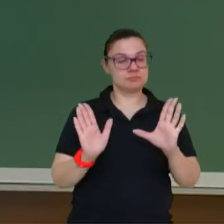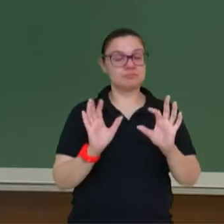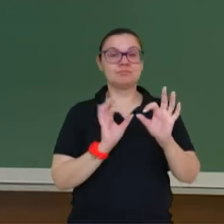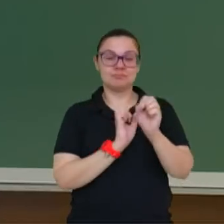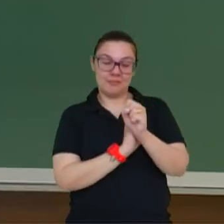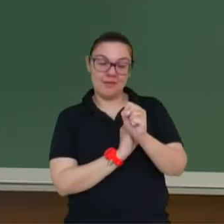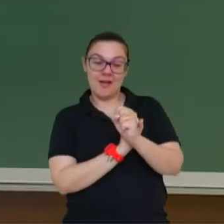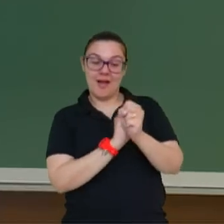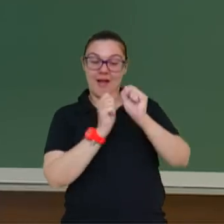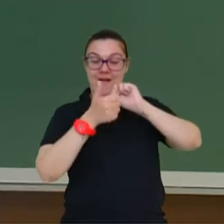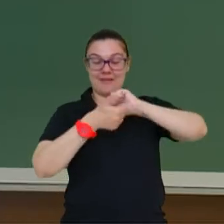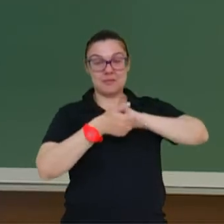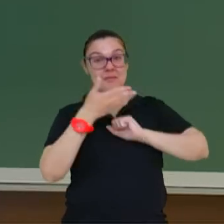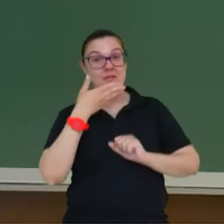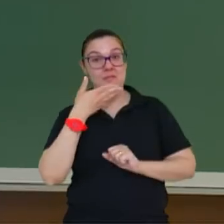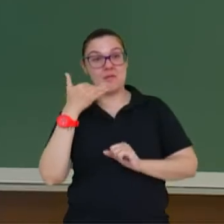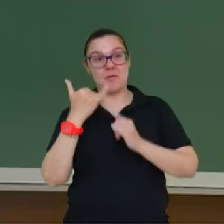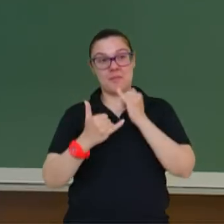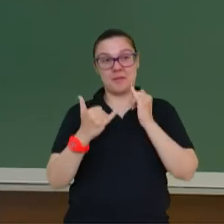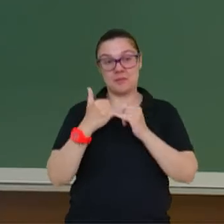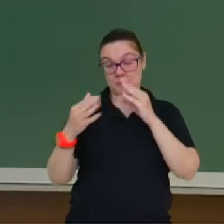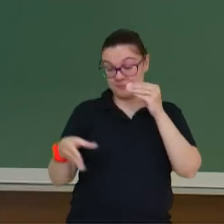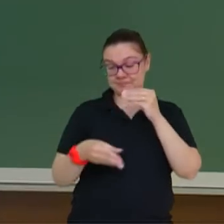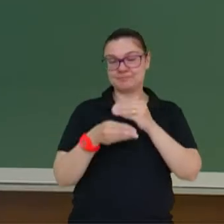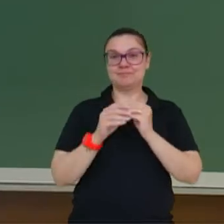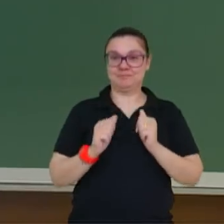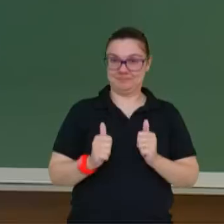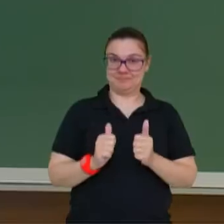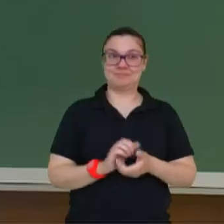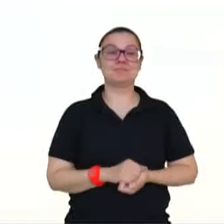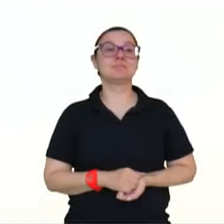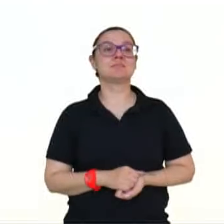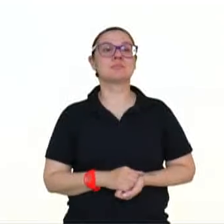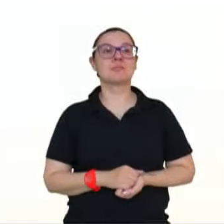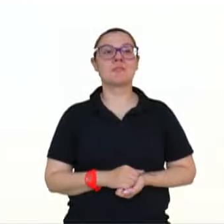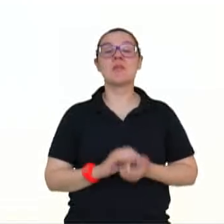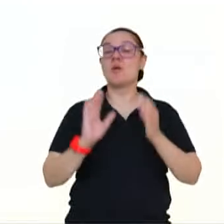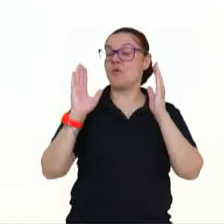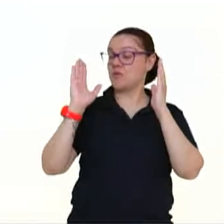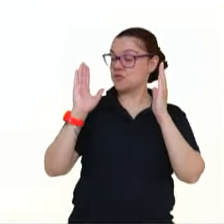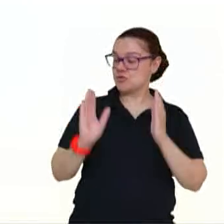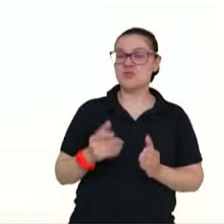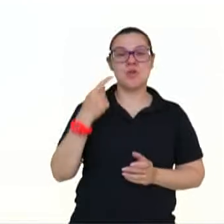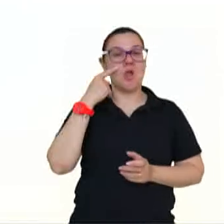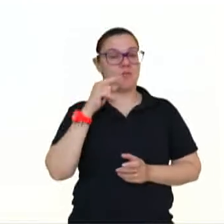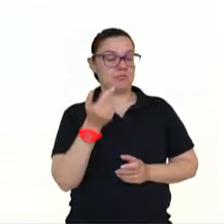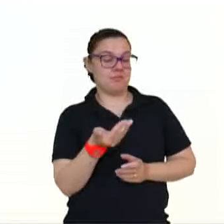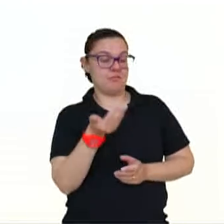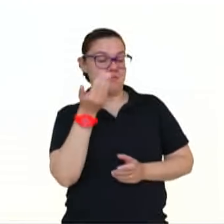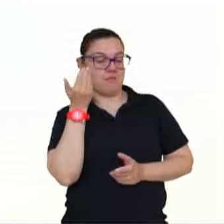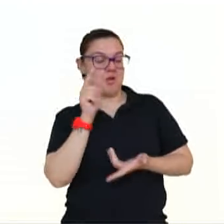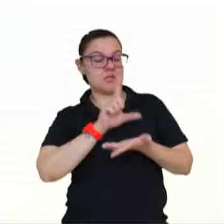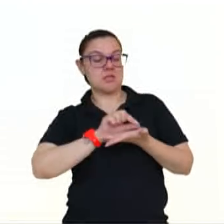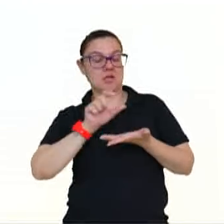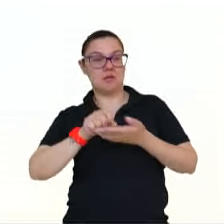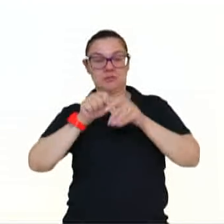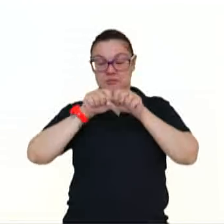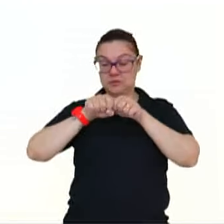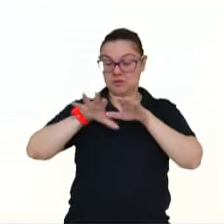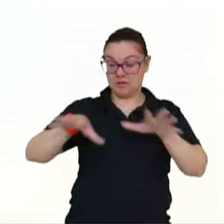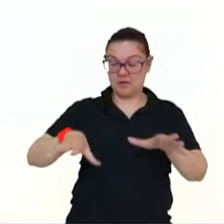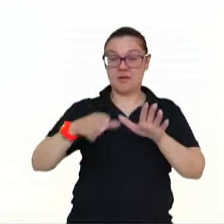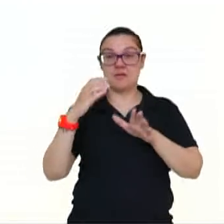deve escrever no seu caderno ou acrescentar. Como já vimos anteriormente, os artigos de